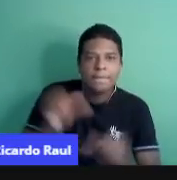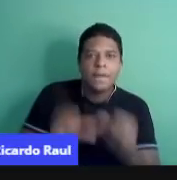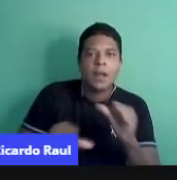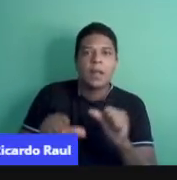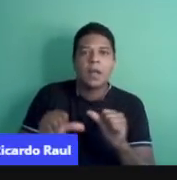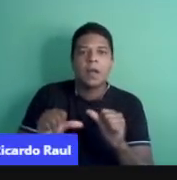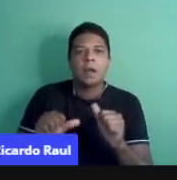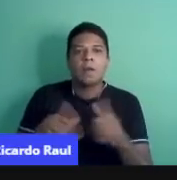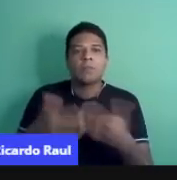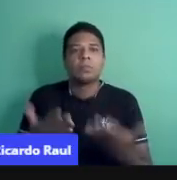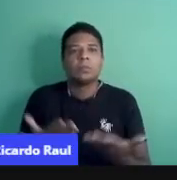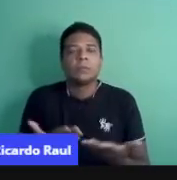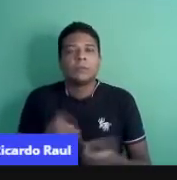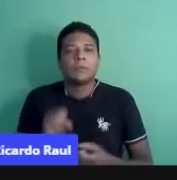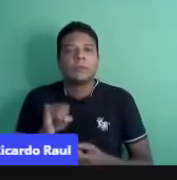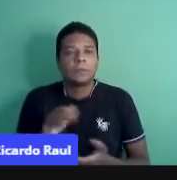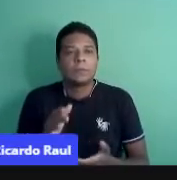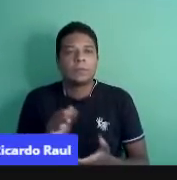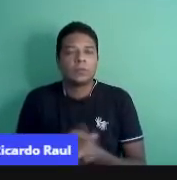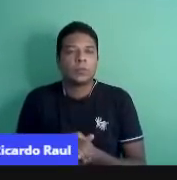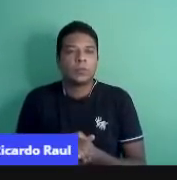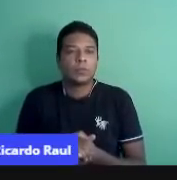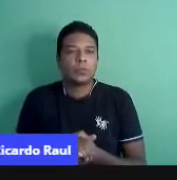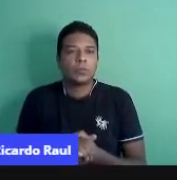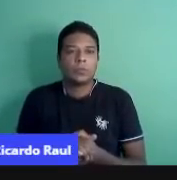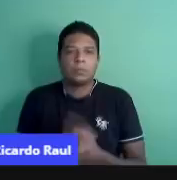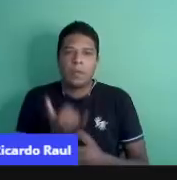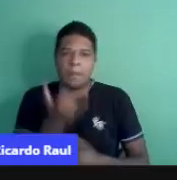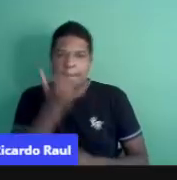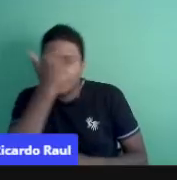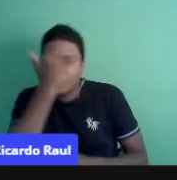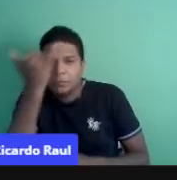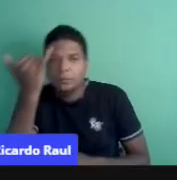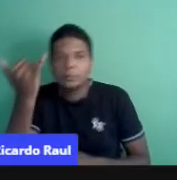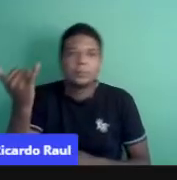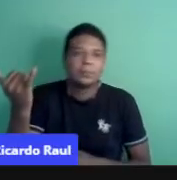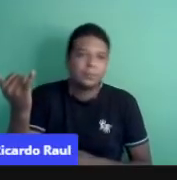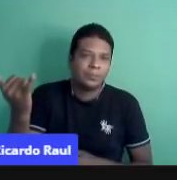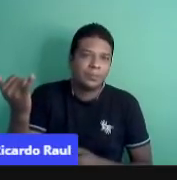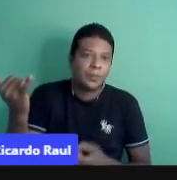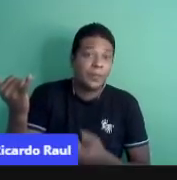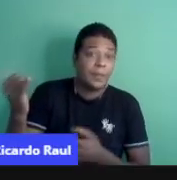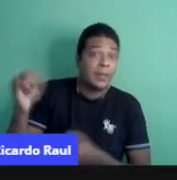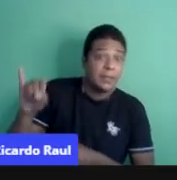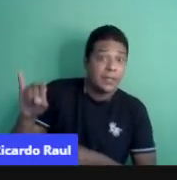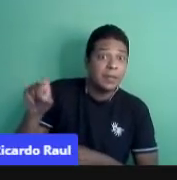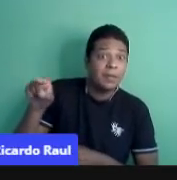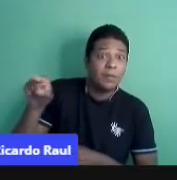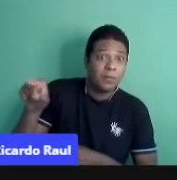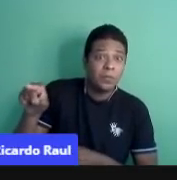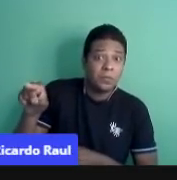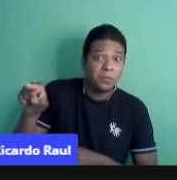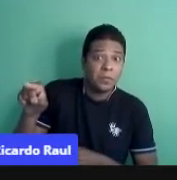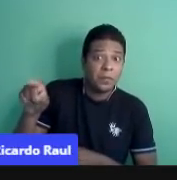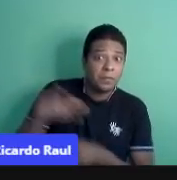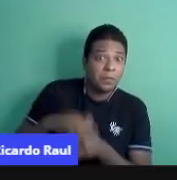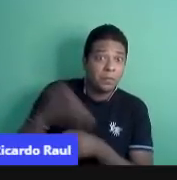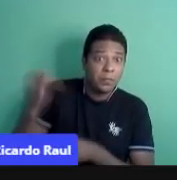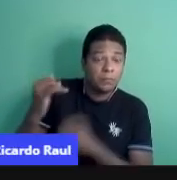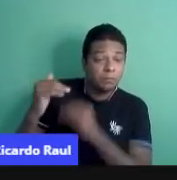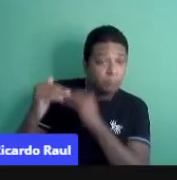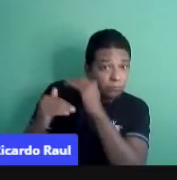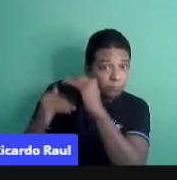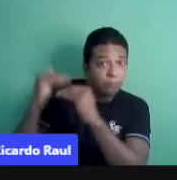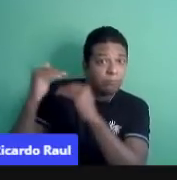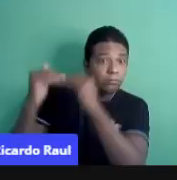criança. Se ele foi apenas um acidente ou se ele realmente foi essencial para o desenvolvimento